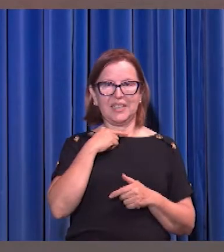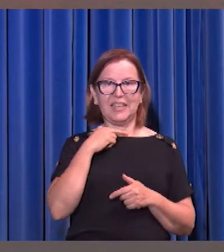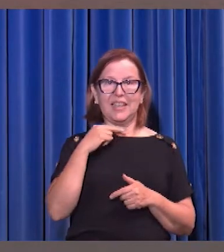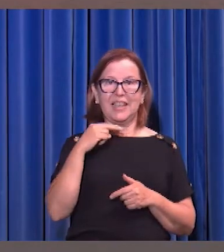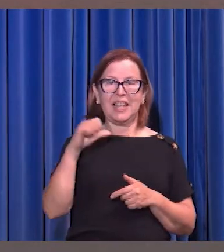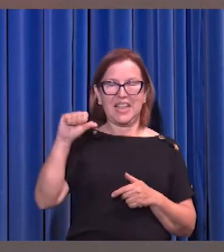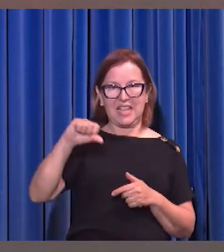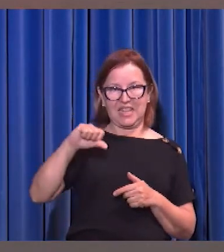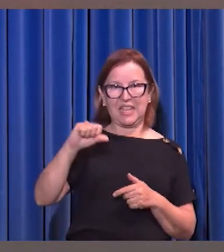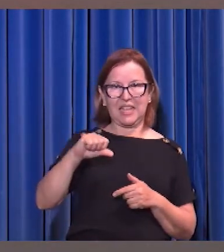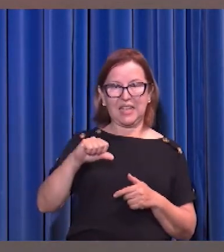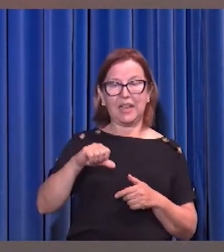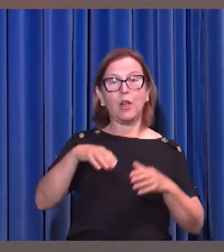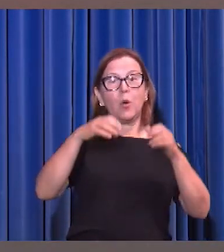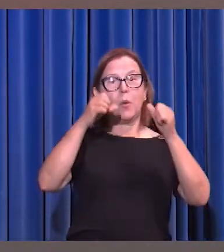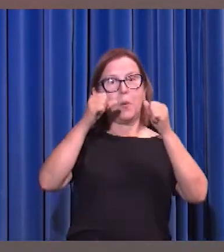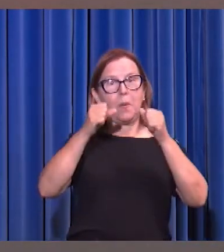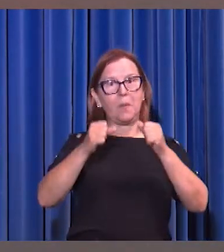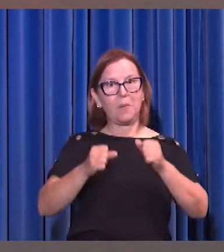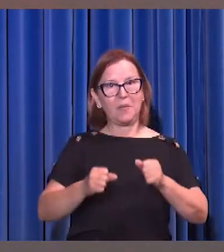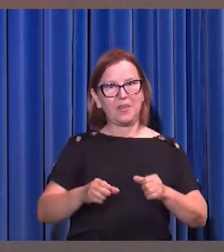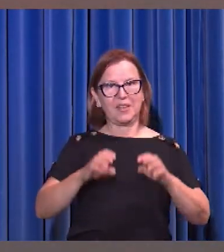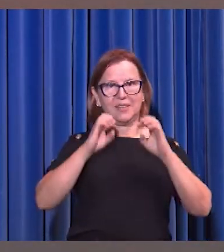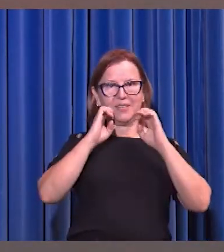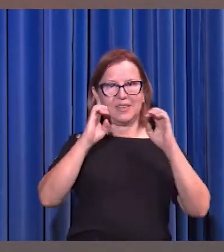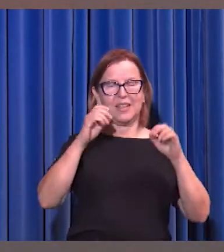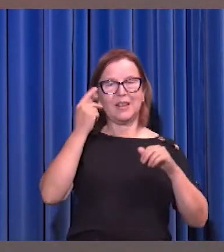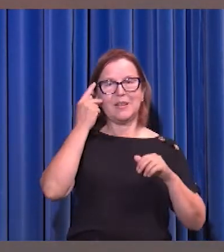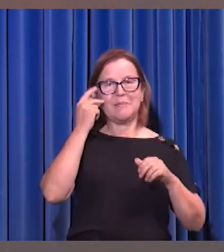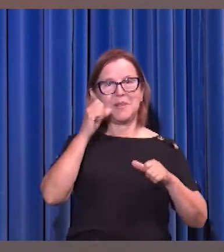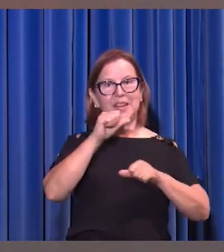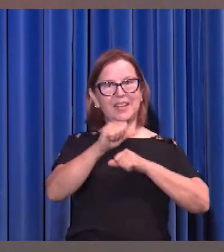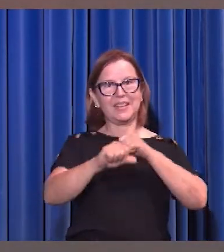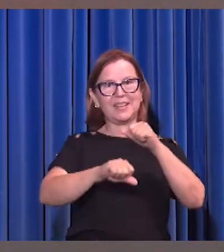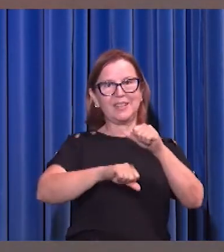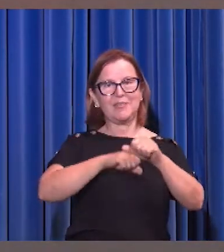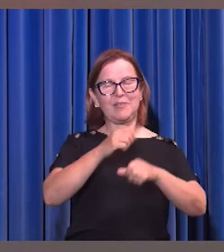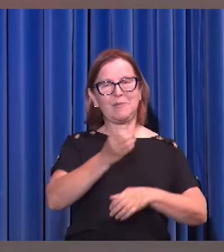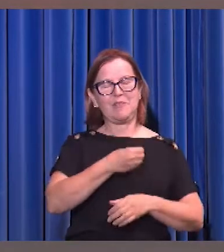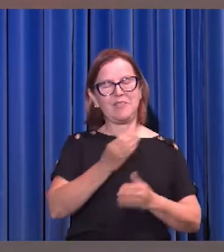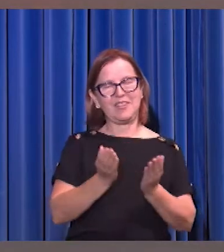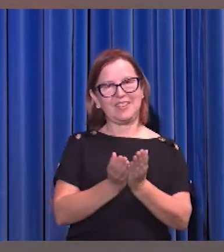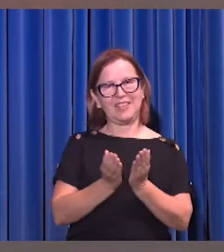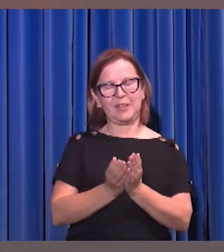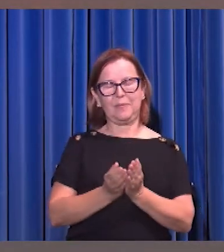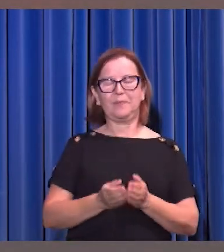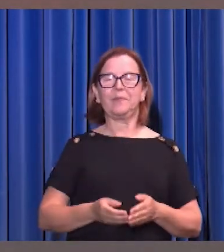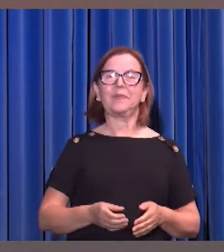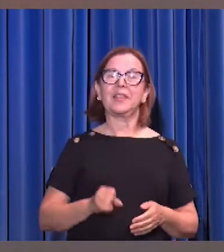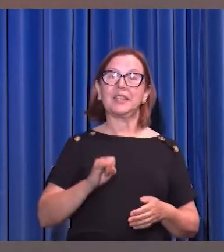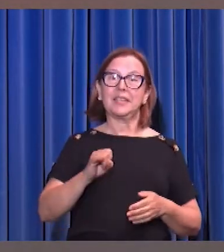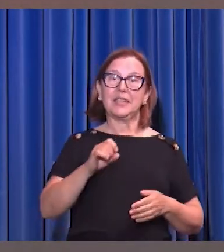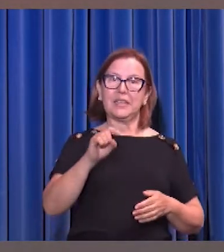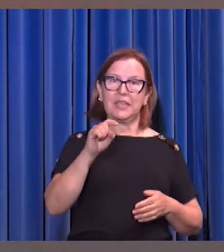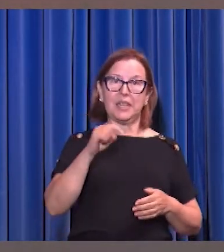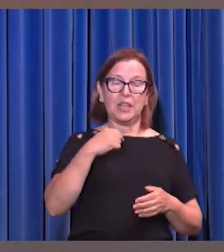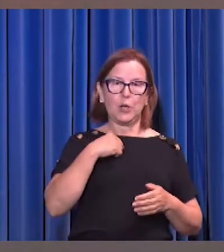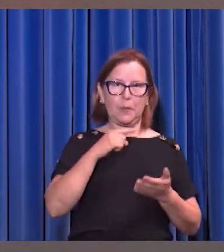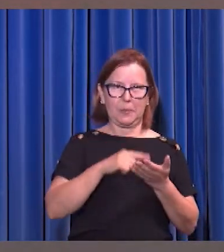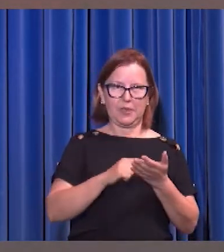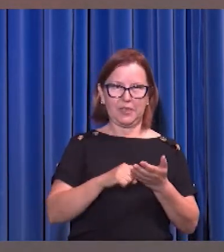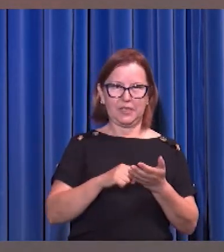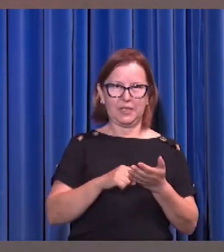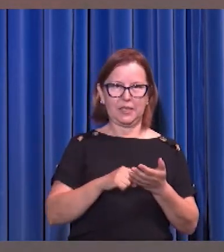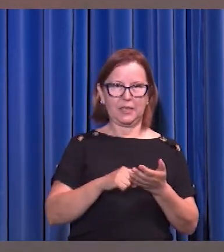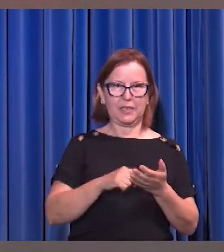Evangelho para transformar a vida de cristãos. Se eu pedisse alguém aqui, nesse recinto, para